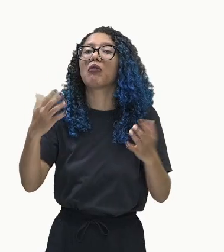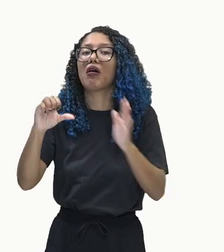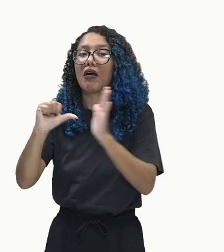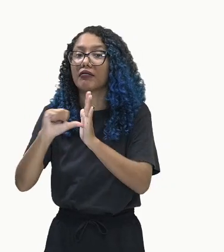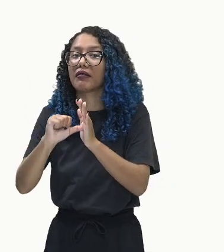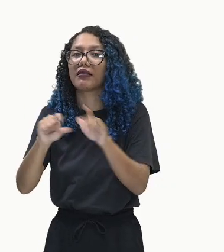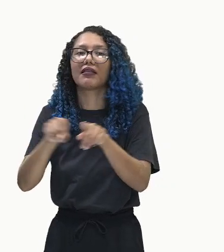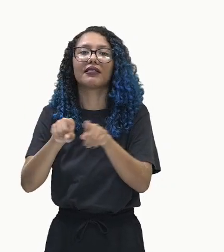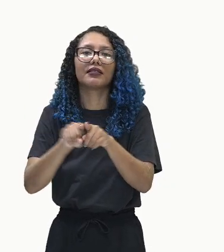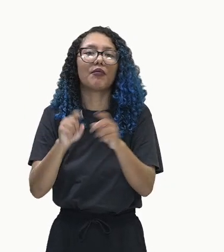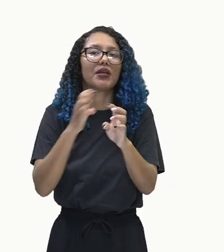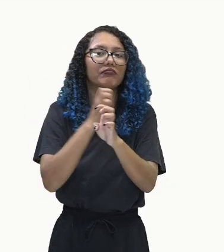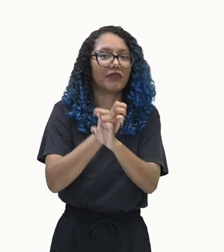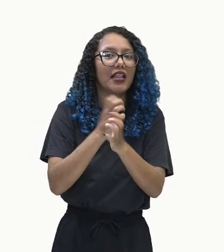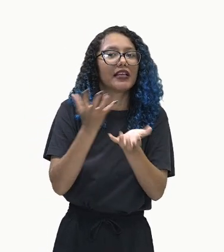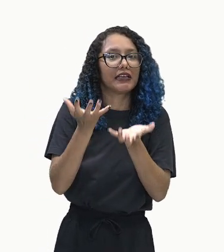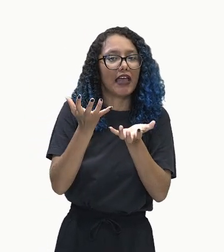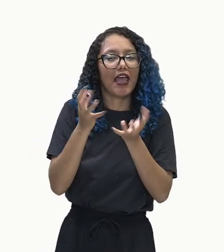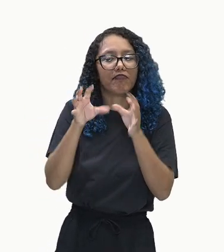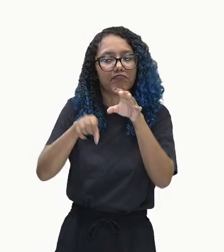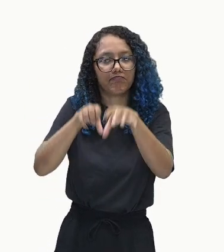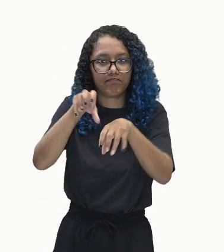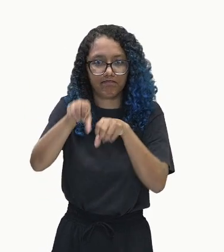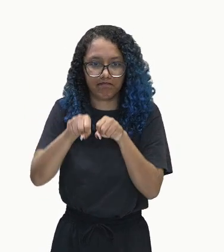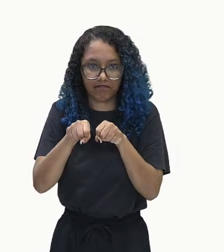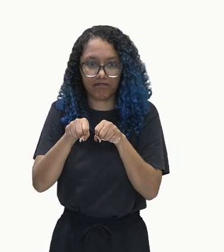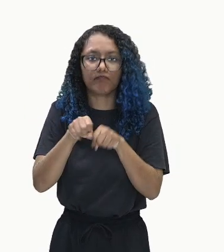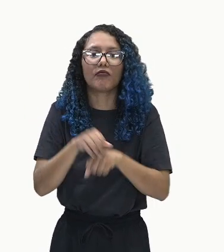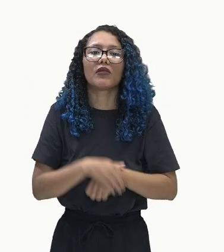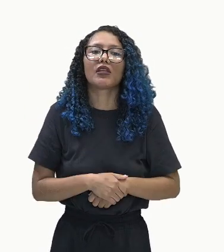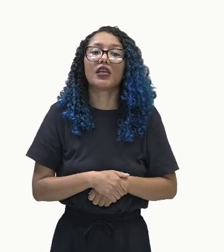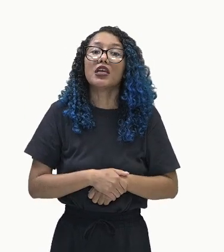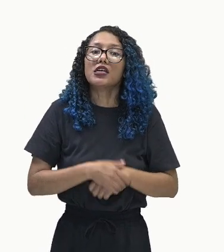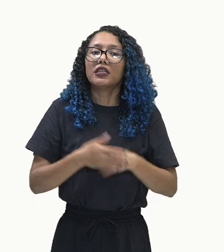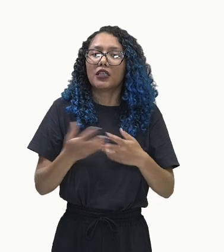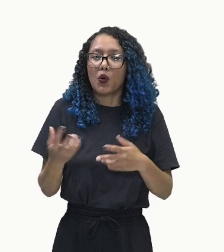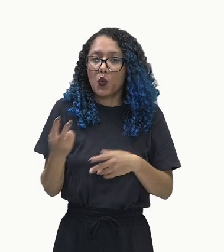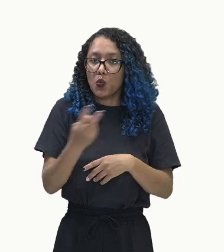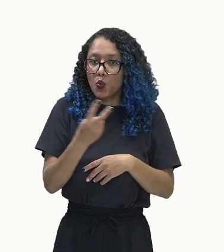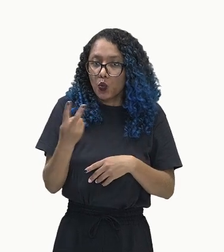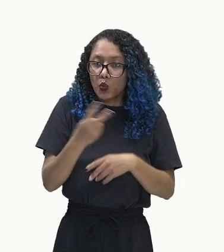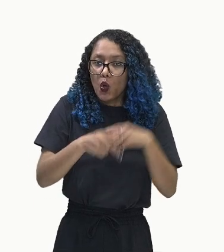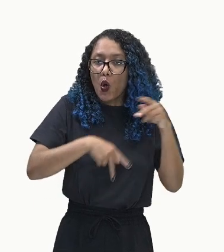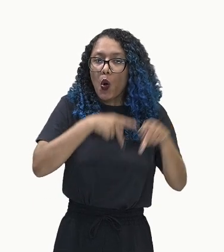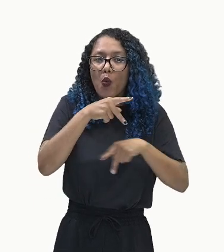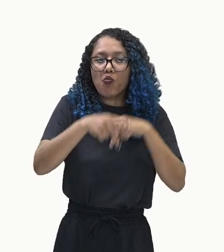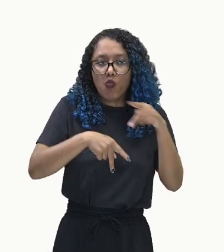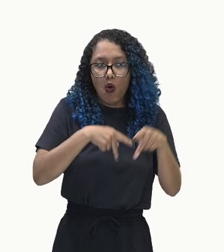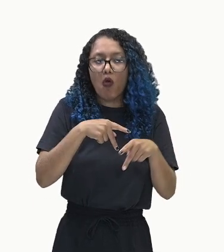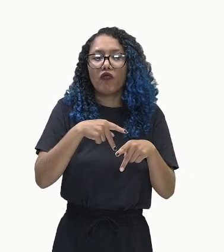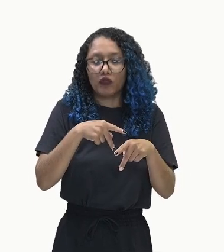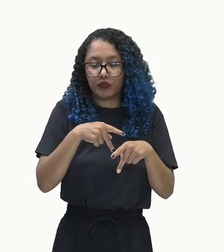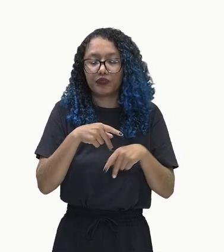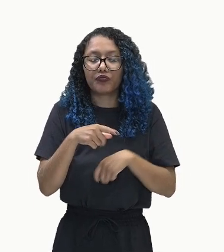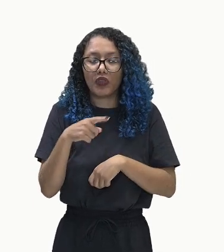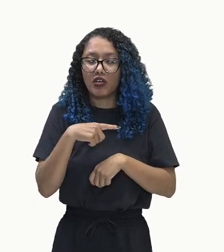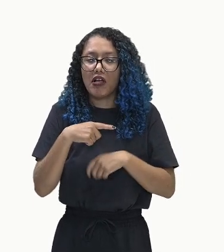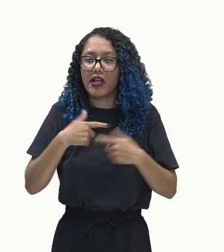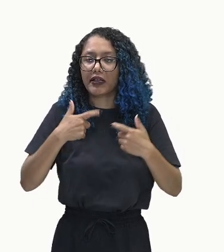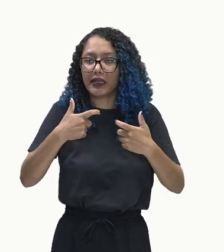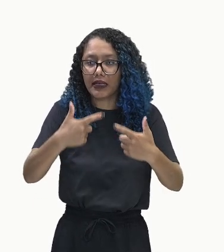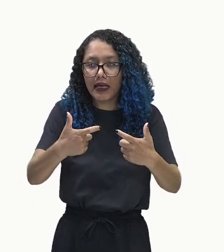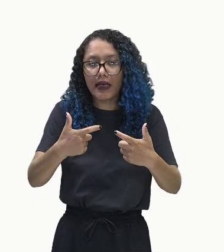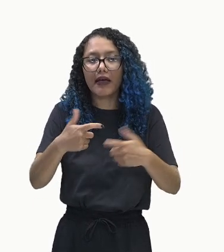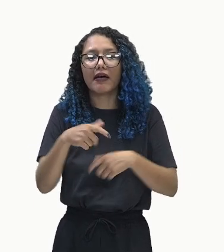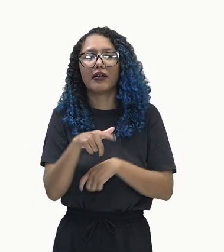Então, olha só, os dois povos eles se enfrentaram nas guerras greco-pérsicas, também chamadas